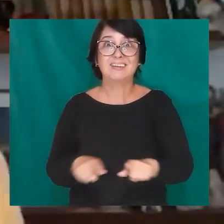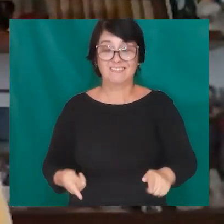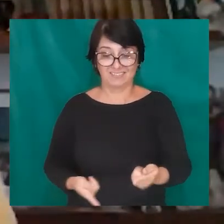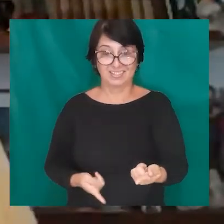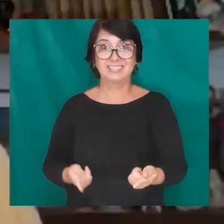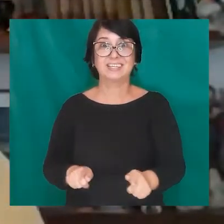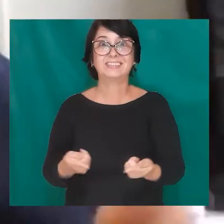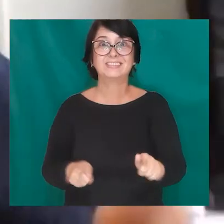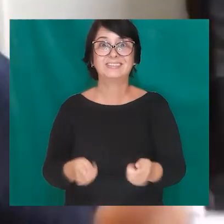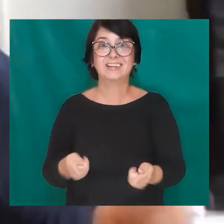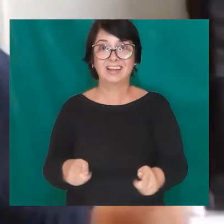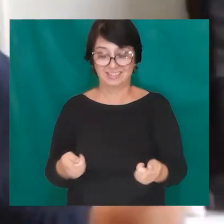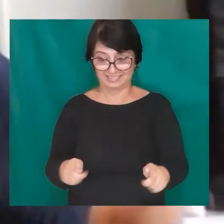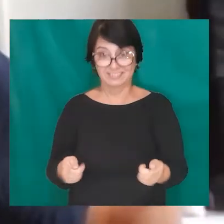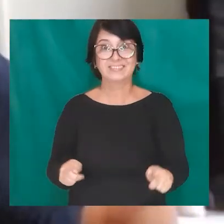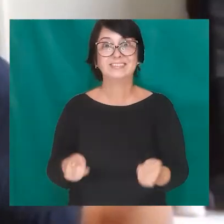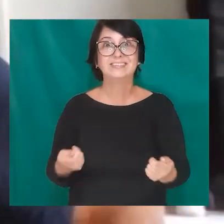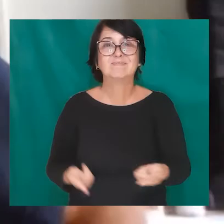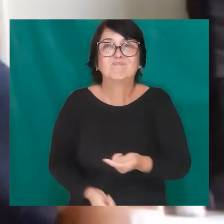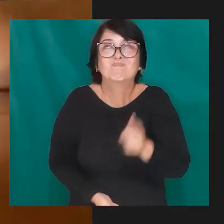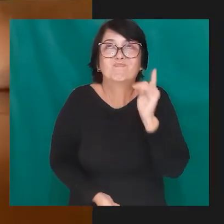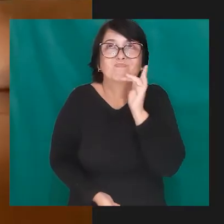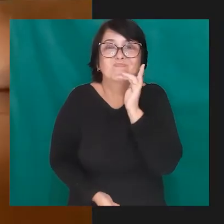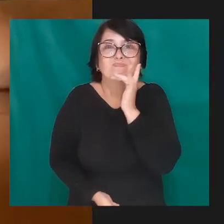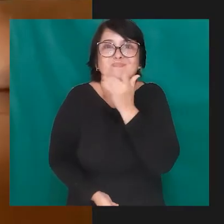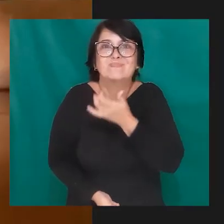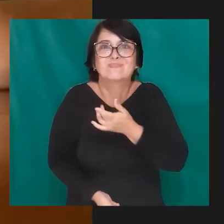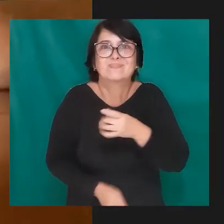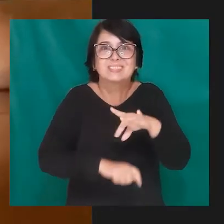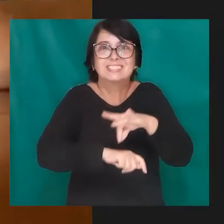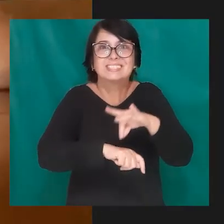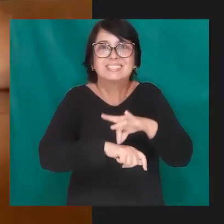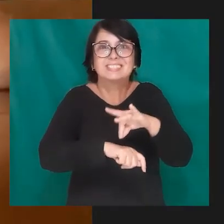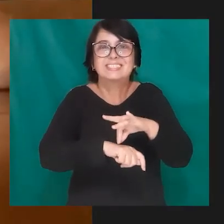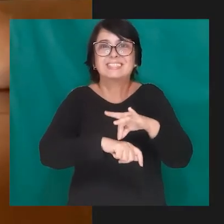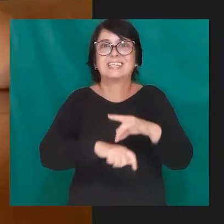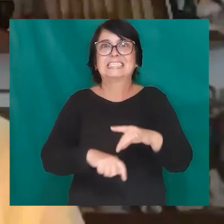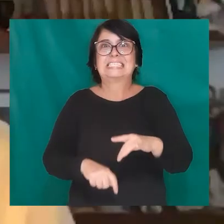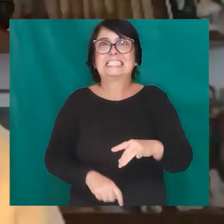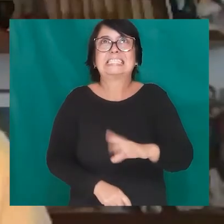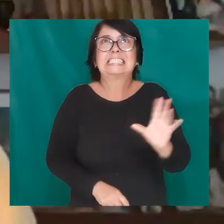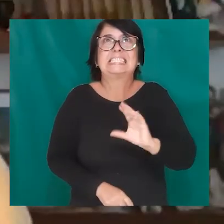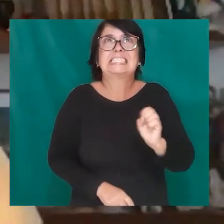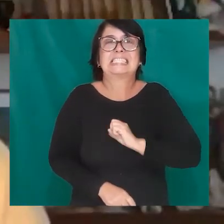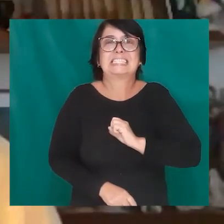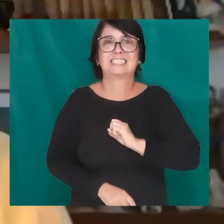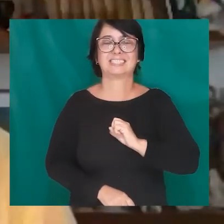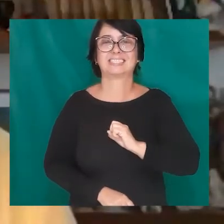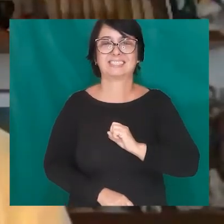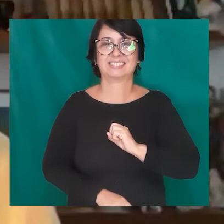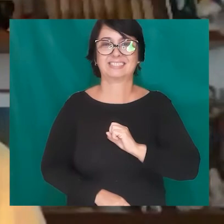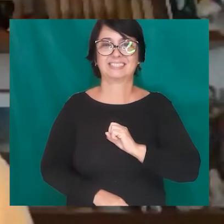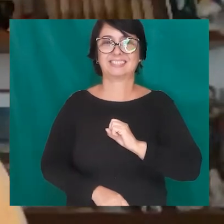Diamandu. Estava uma delícia, inclusive. Aí fica melhor, né? Nossa Senhora, ali cada vez o